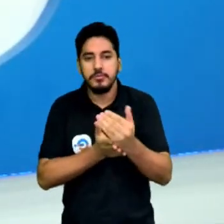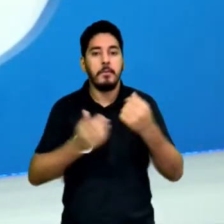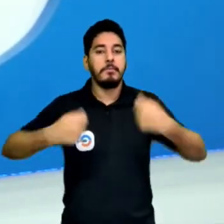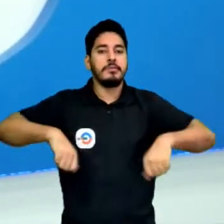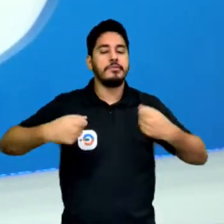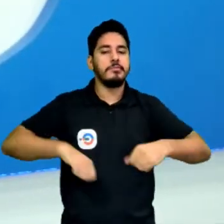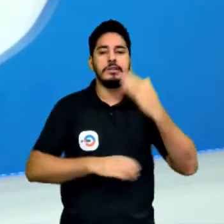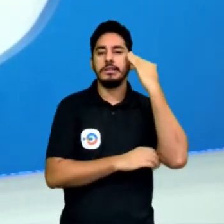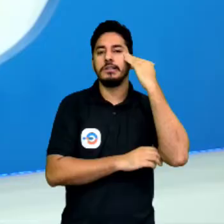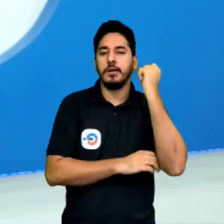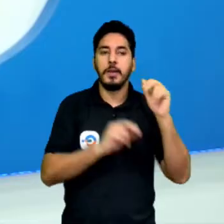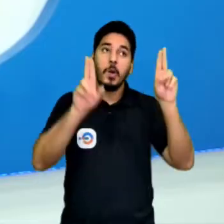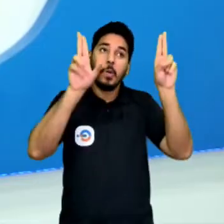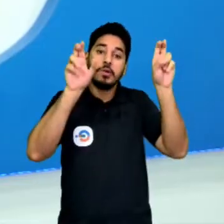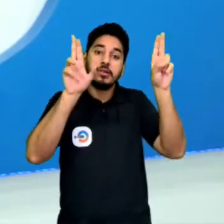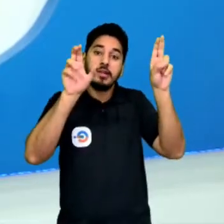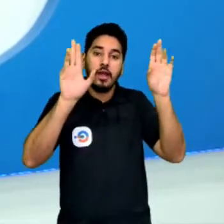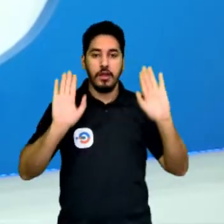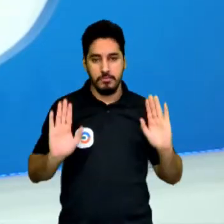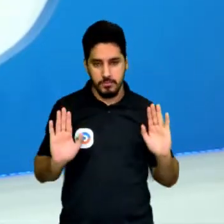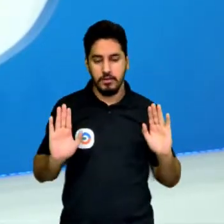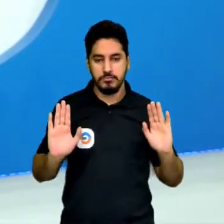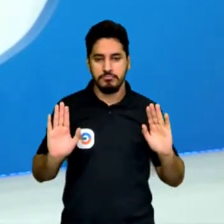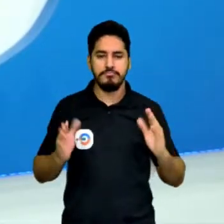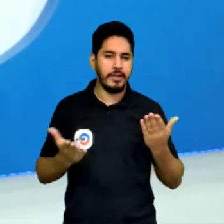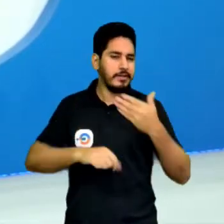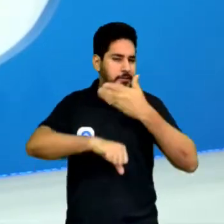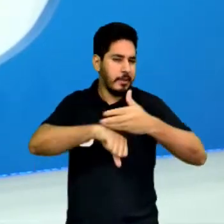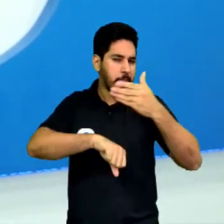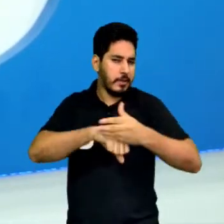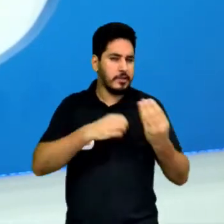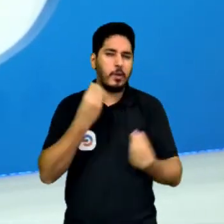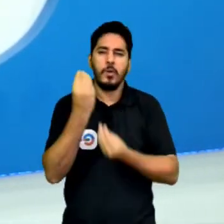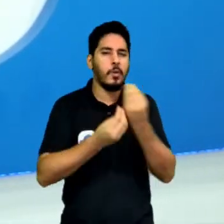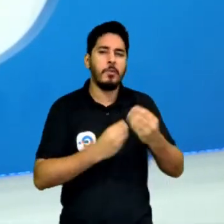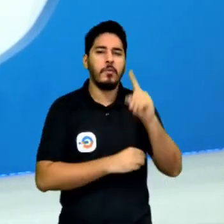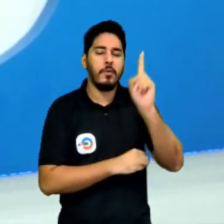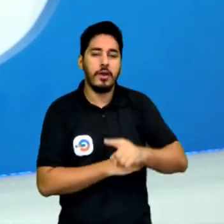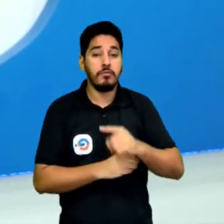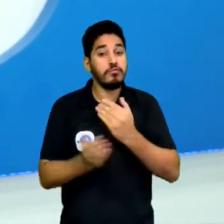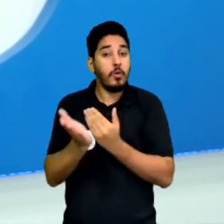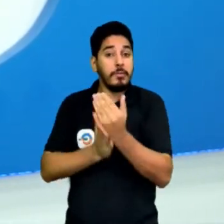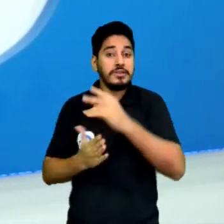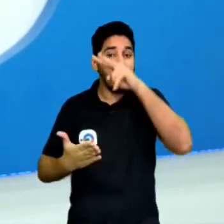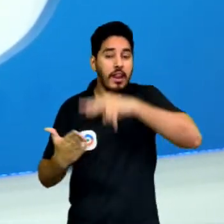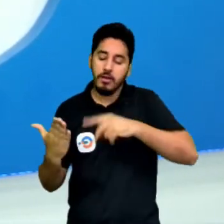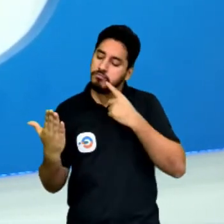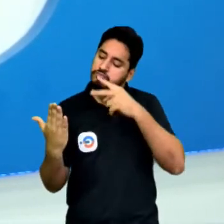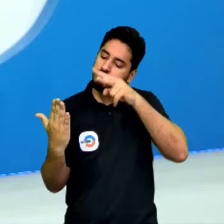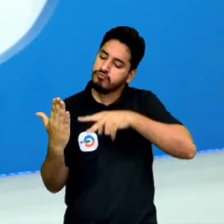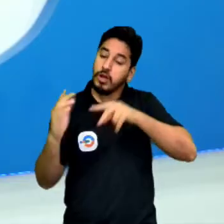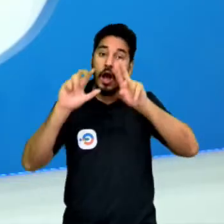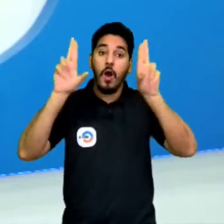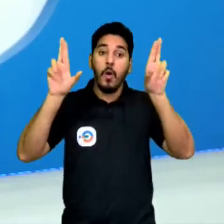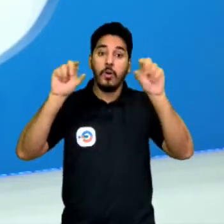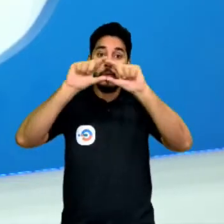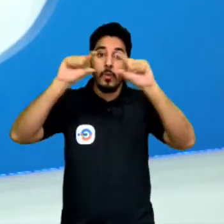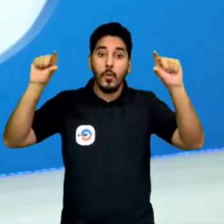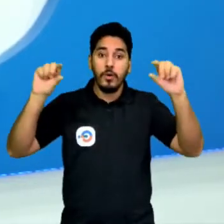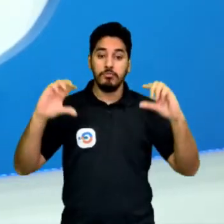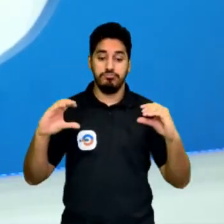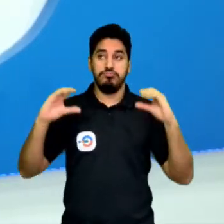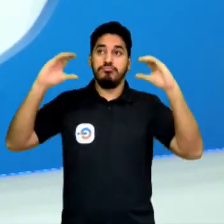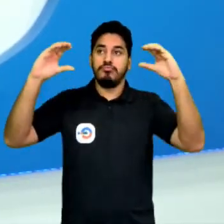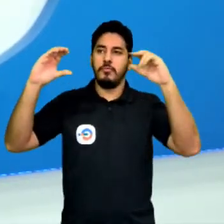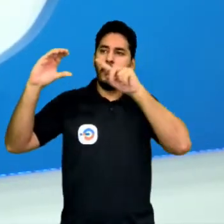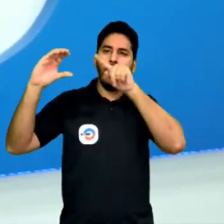o tema ou assunto dele. Na prática, fazemos isso logo que começamos a ler o título. Por isso, é